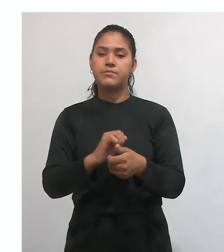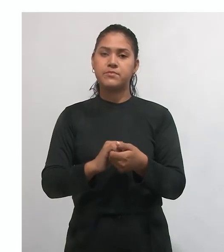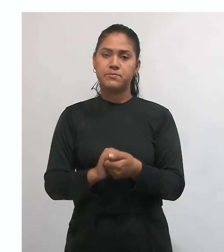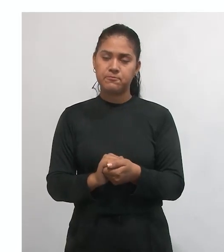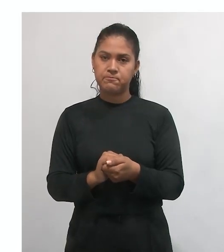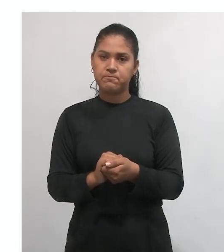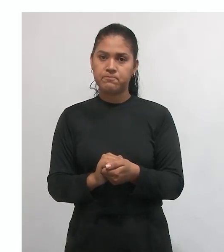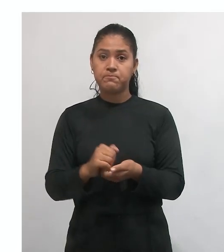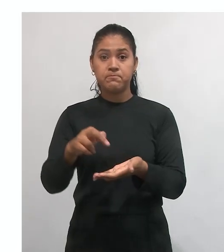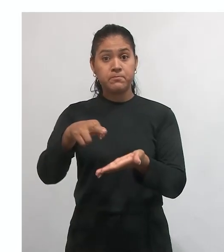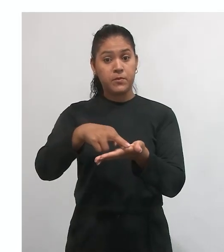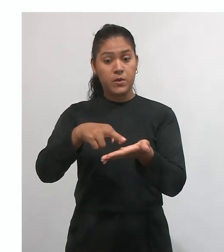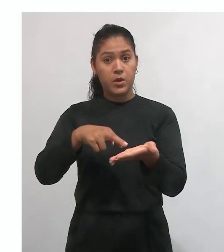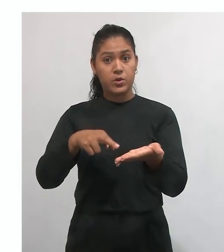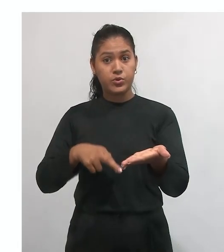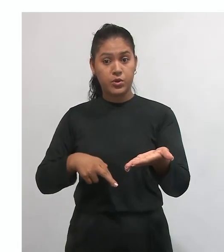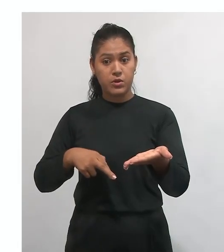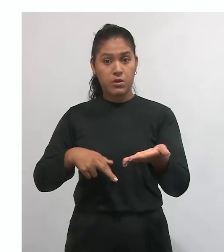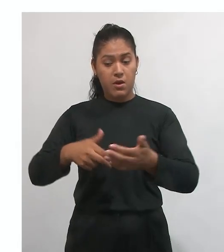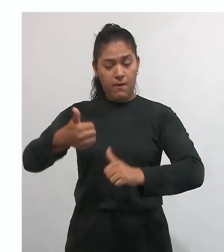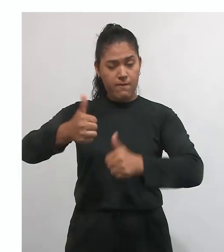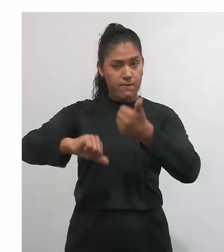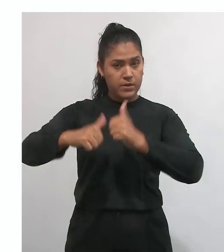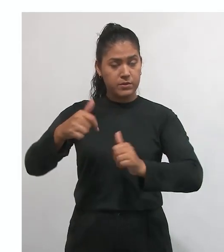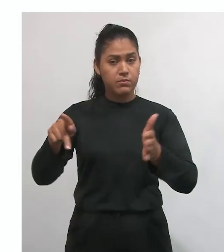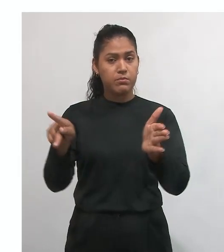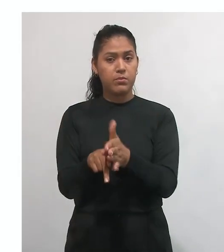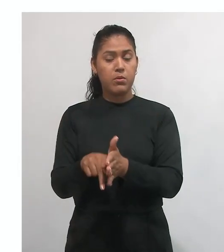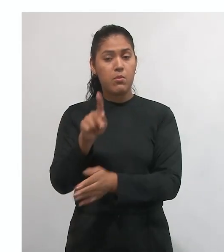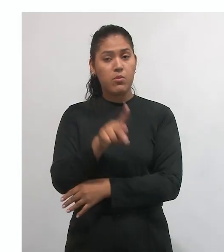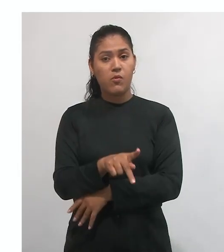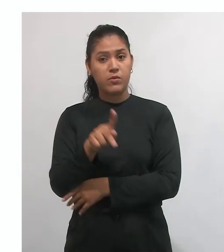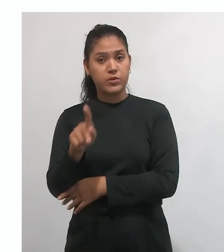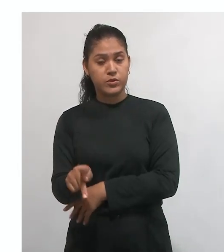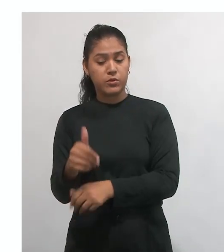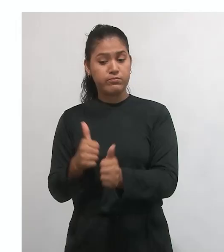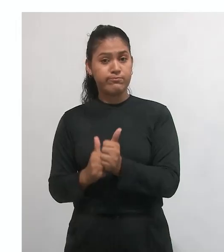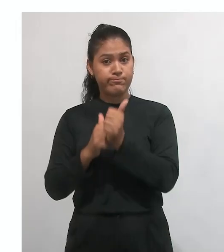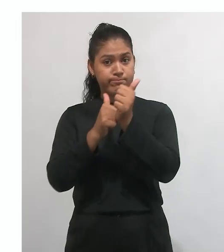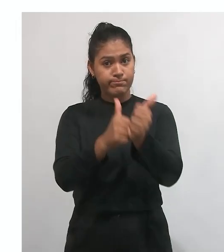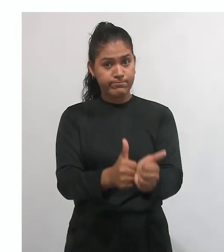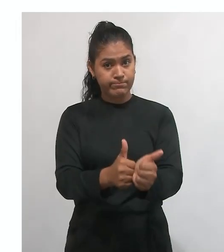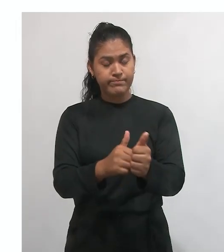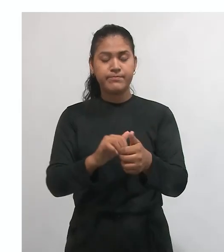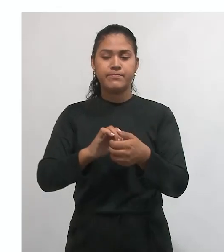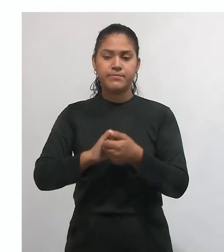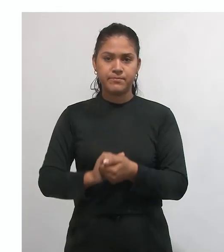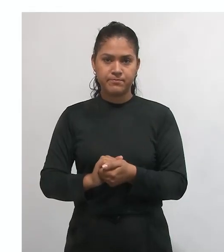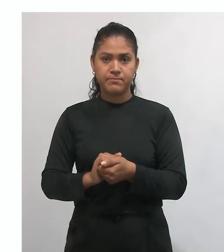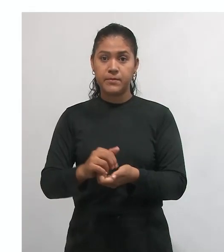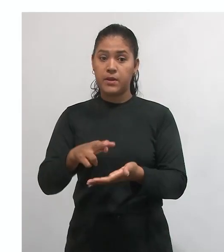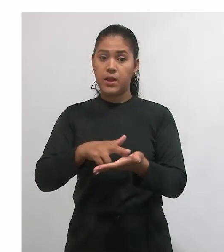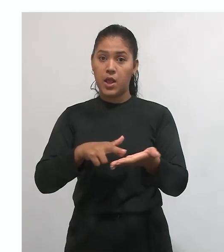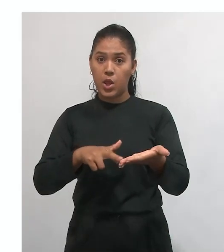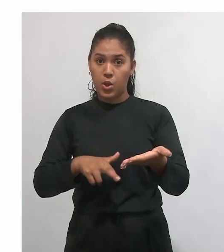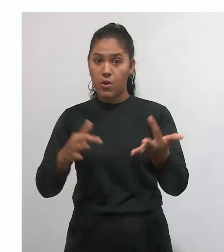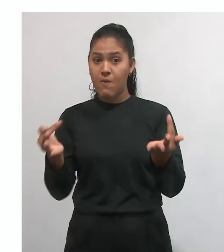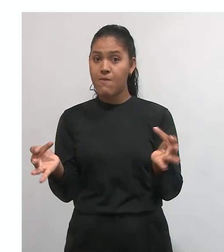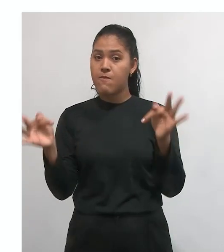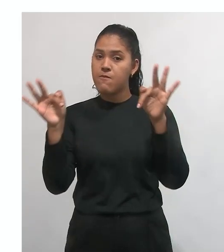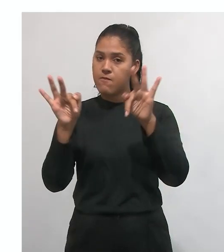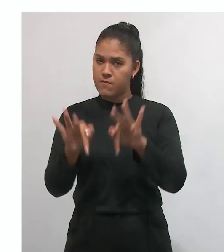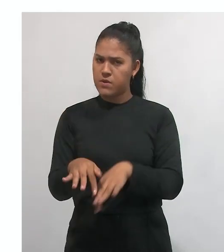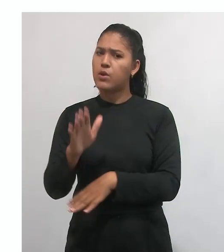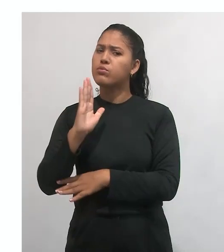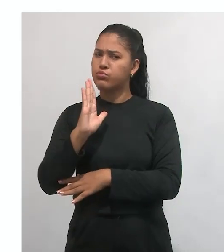temos um relatório de avaliação feito pelo orientador, O relatório final, que nós já temos uma data